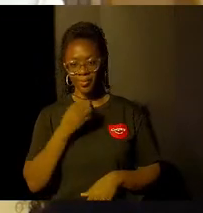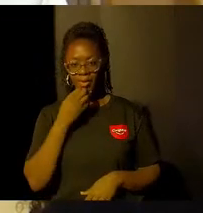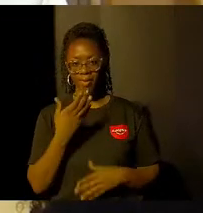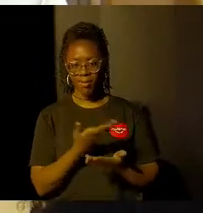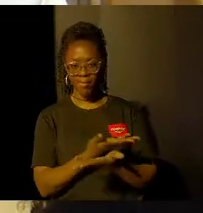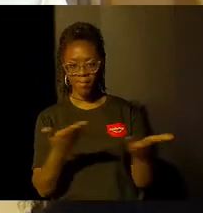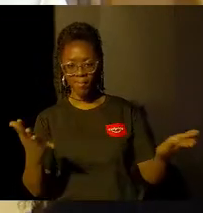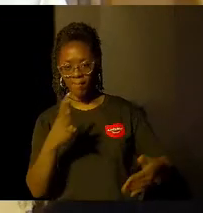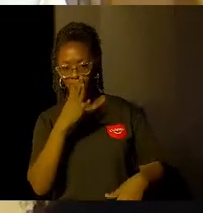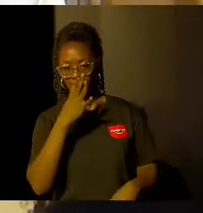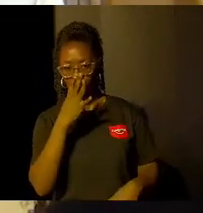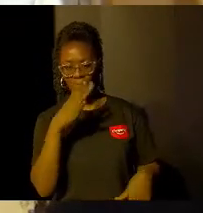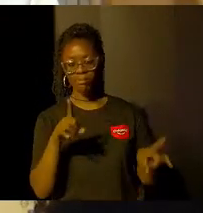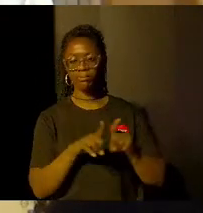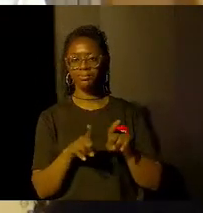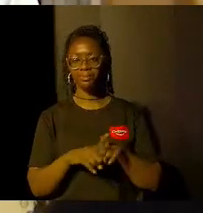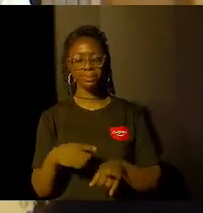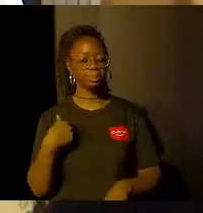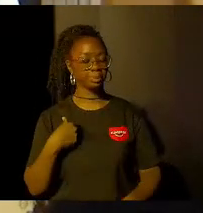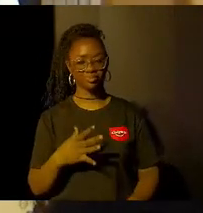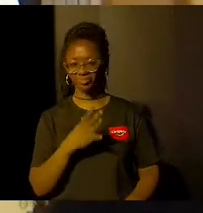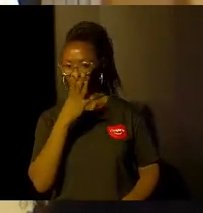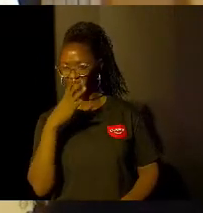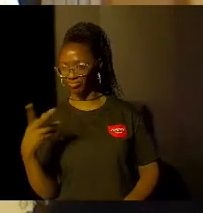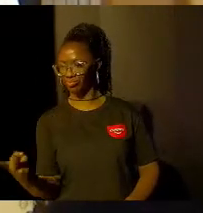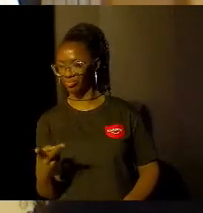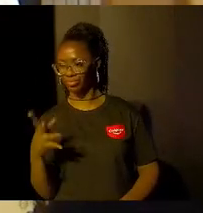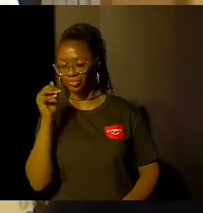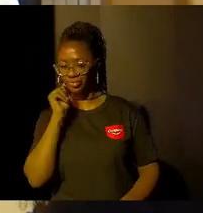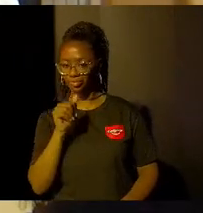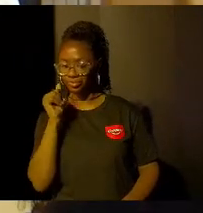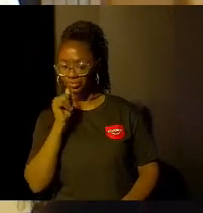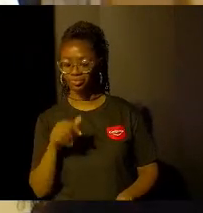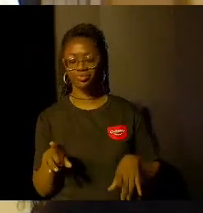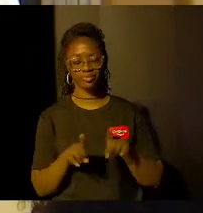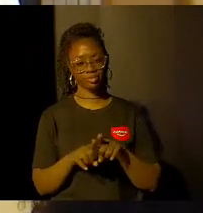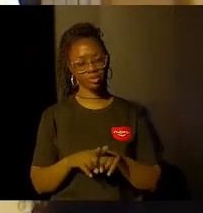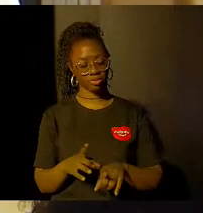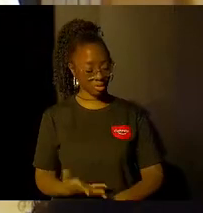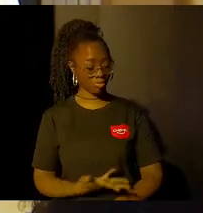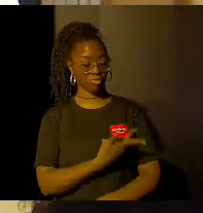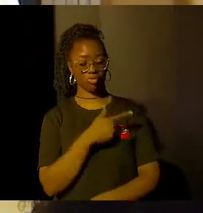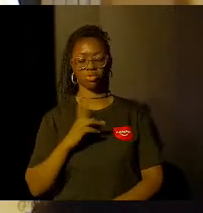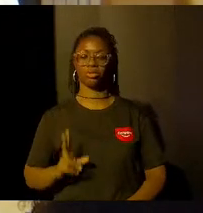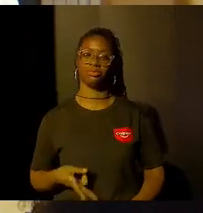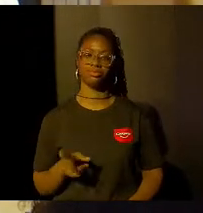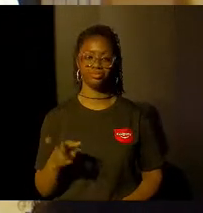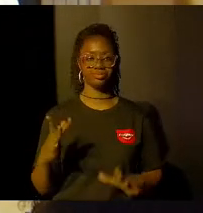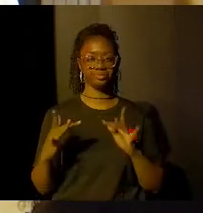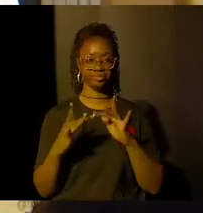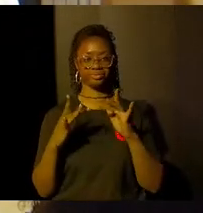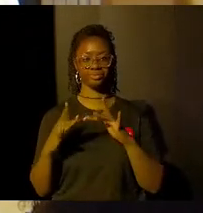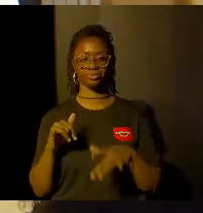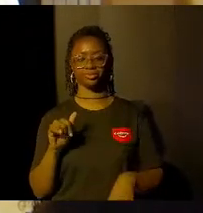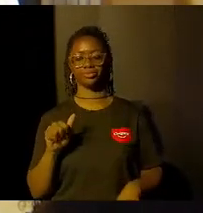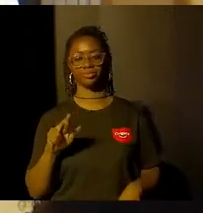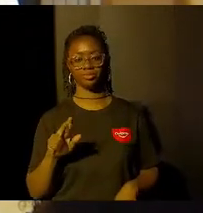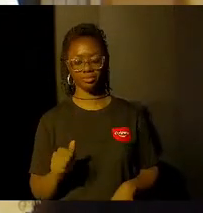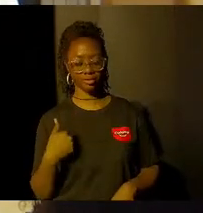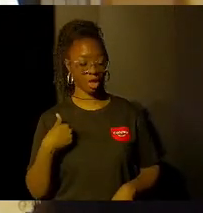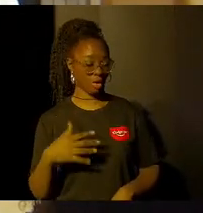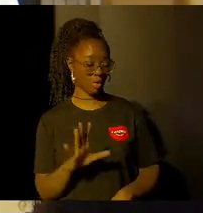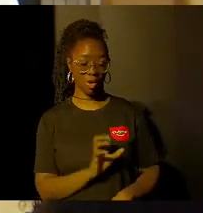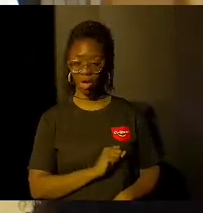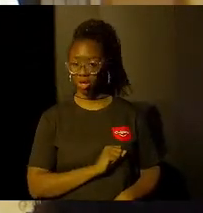também tem uma admiração enorme por essas duas mulheres e muito emocionada sempre com contato com a Iara porque eu